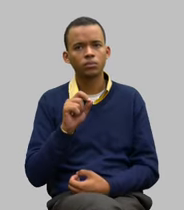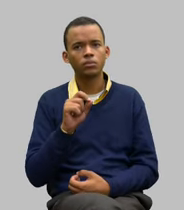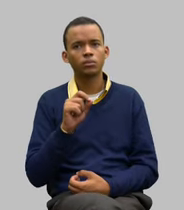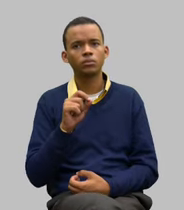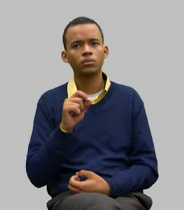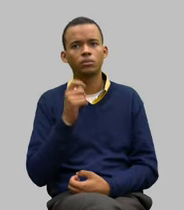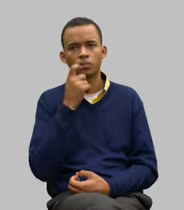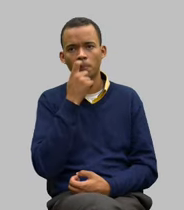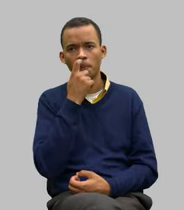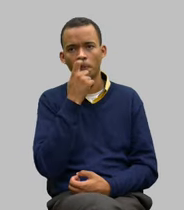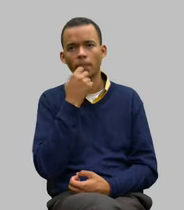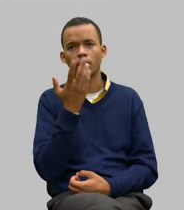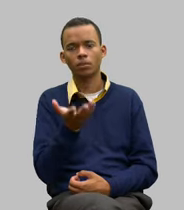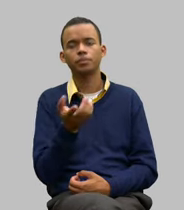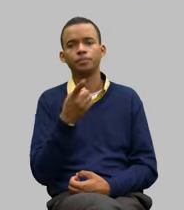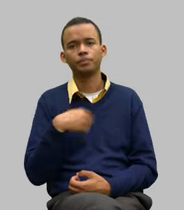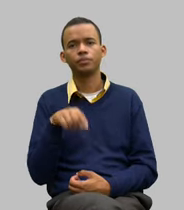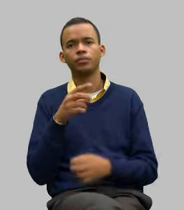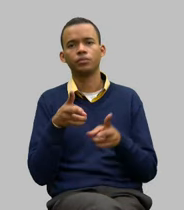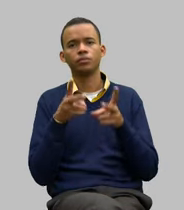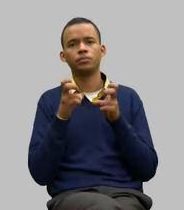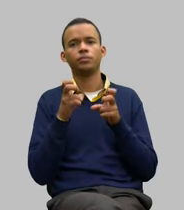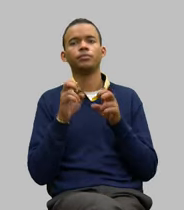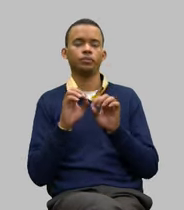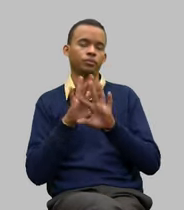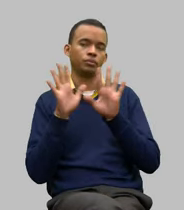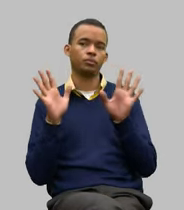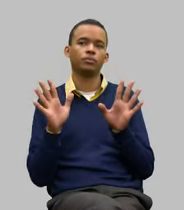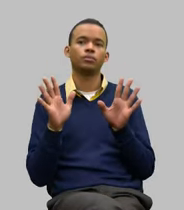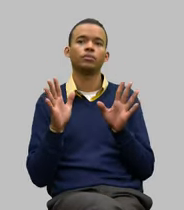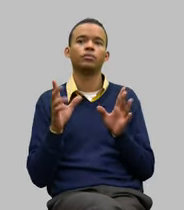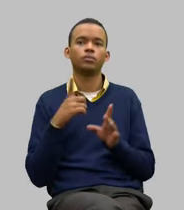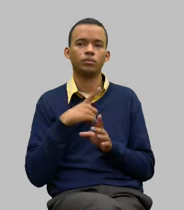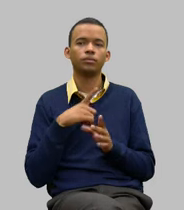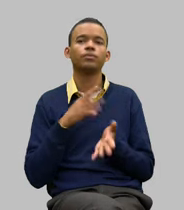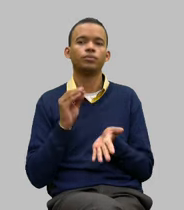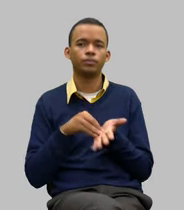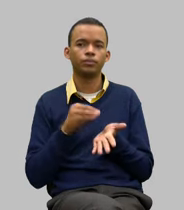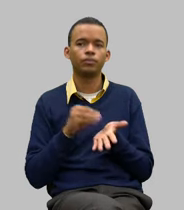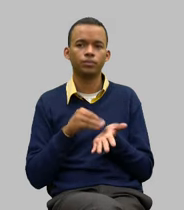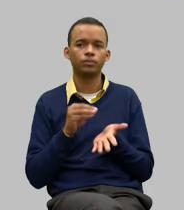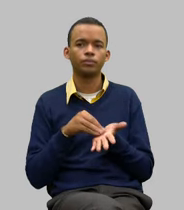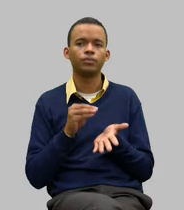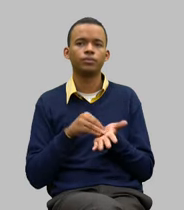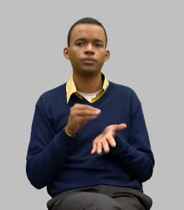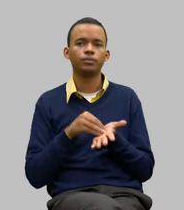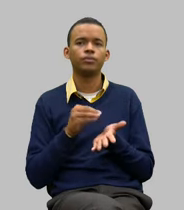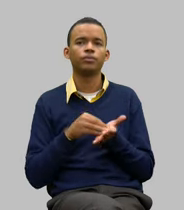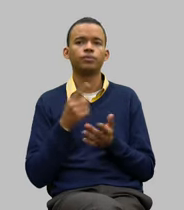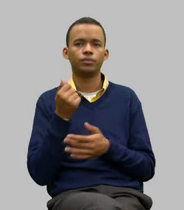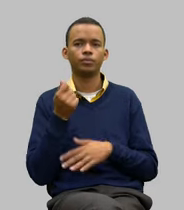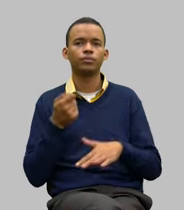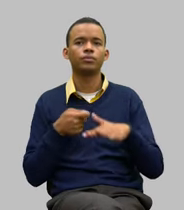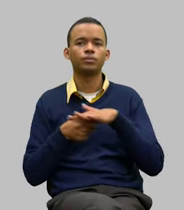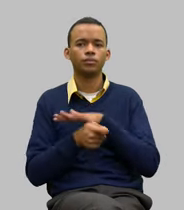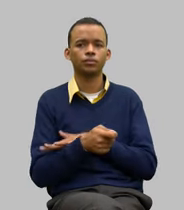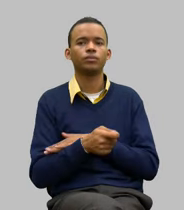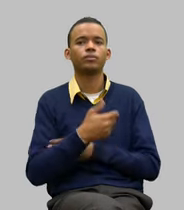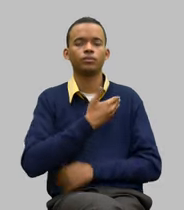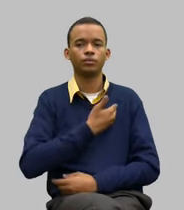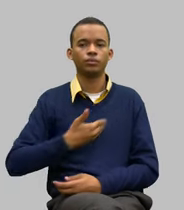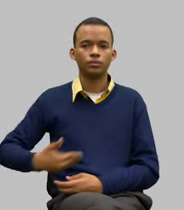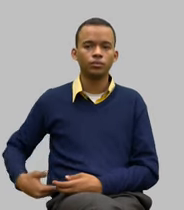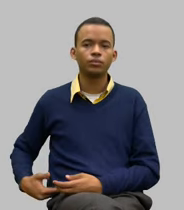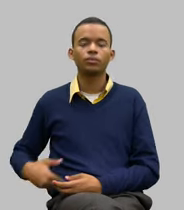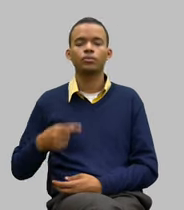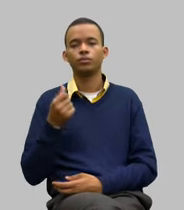bom a gente percebe aqui claramente que há uma falta de investimento do Governo do Estado